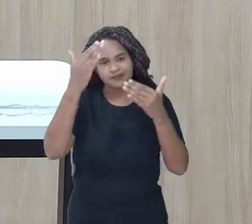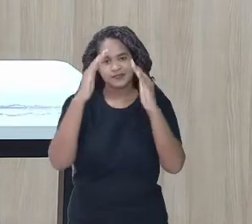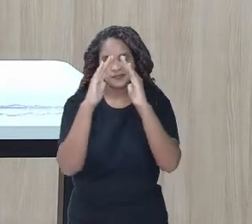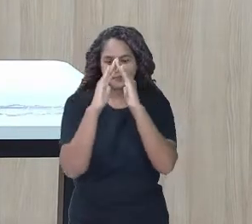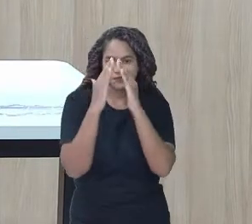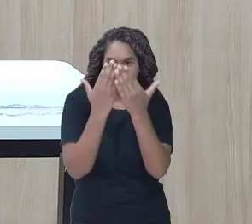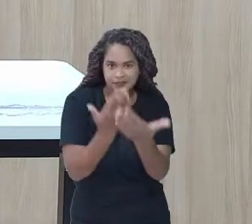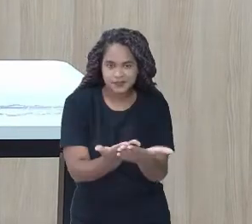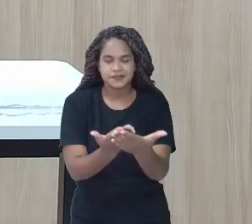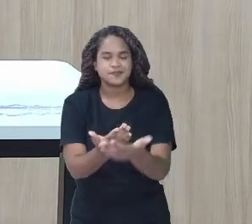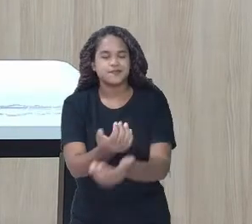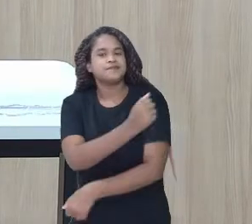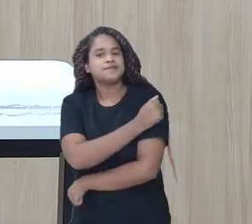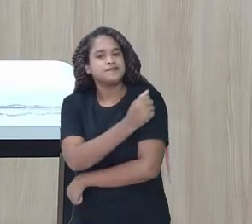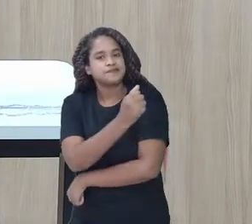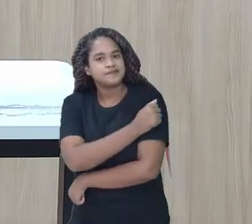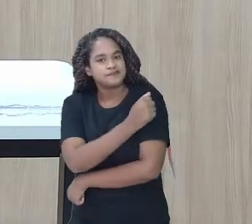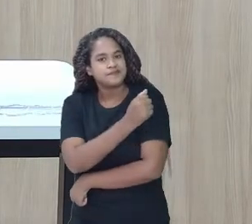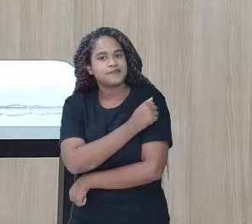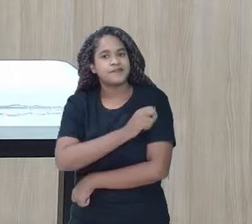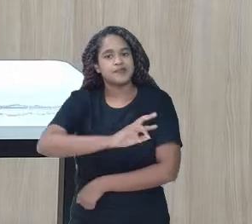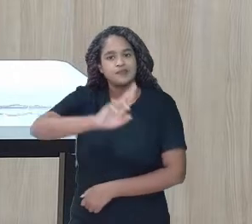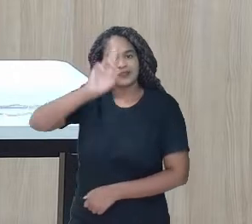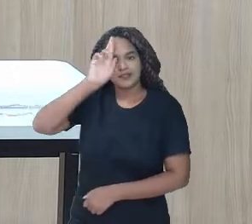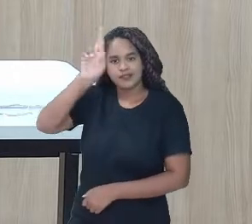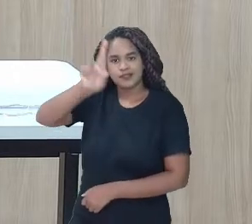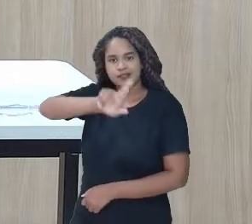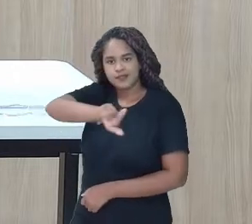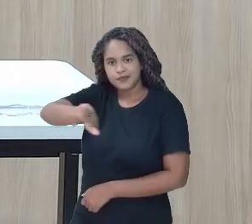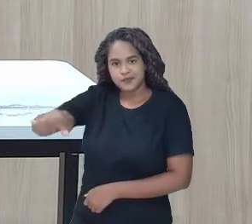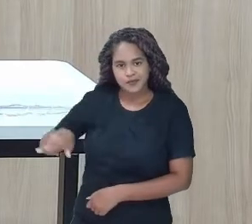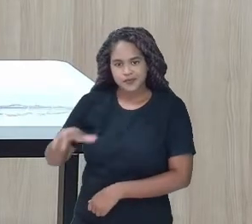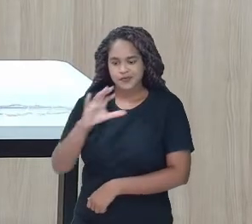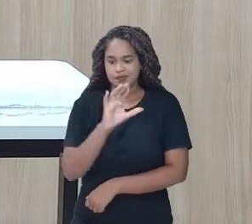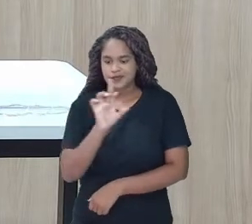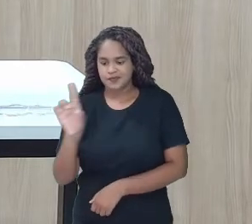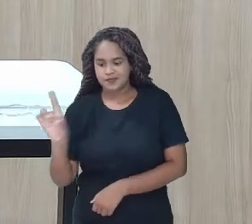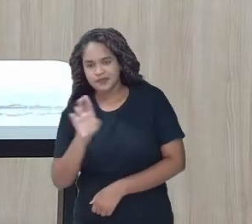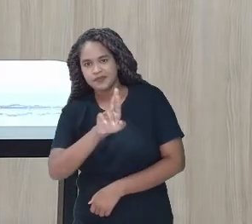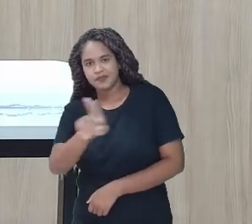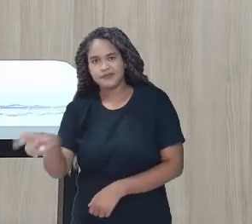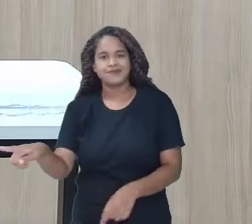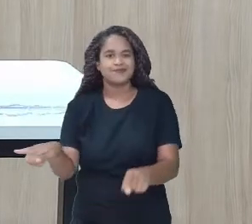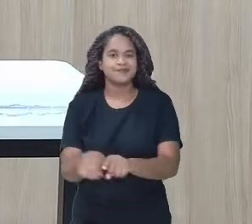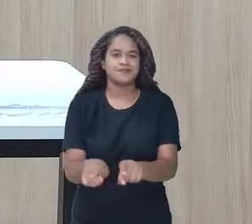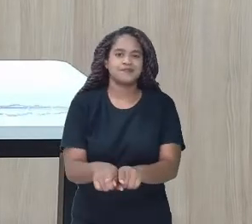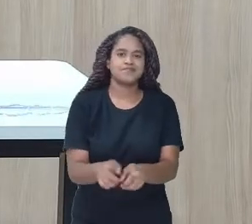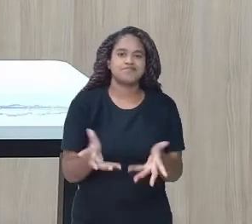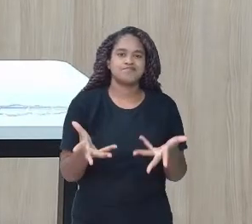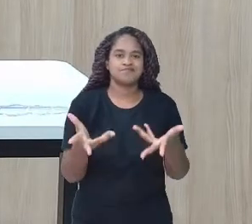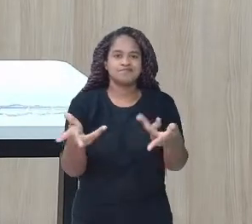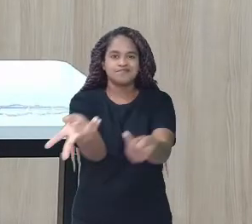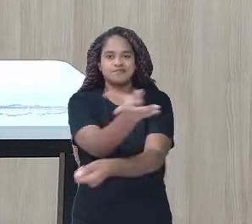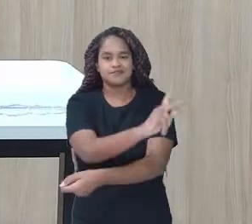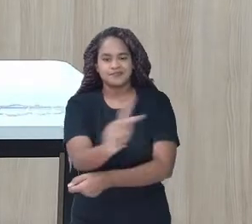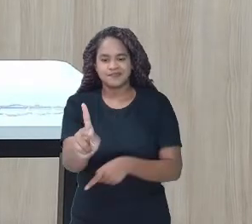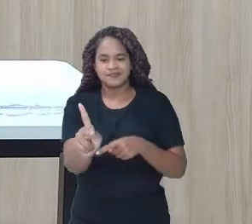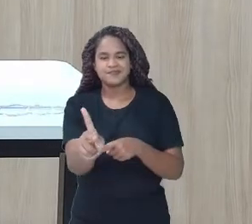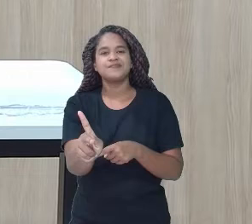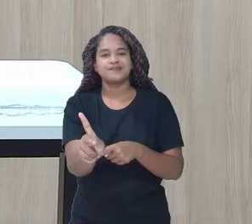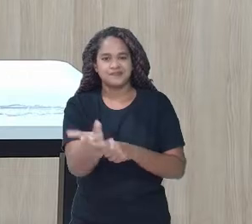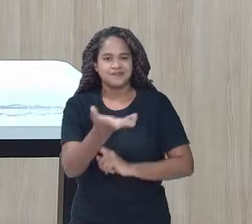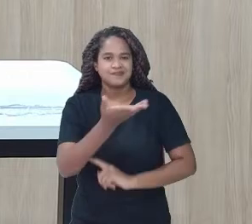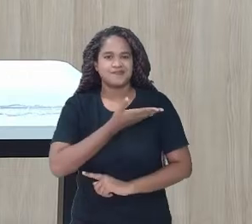escolas, aos alunos, gestores, coordenadores e nossos queridos professores, que são nossos